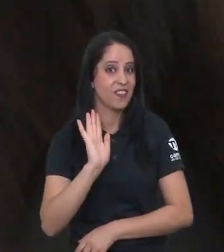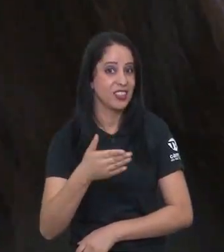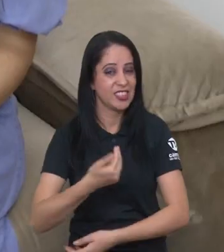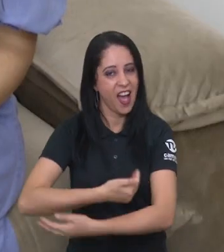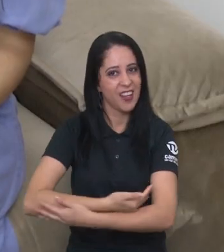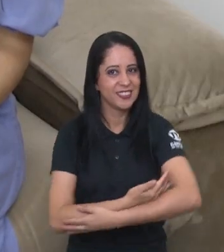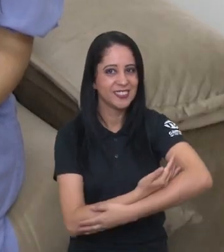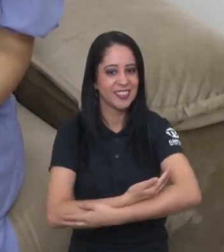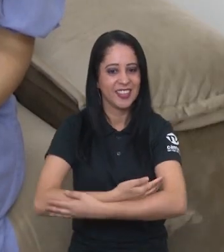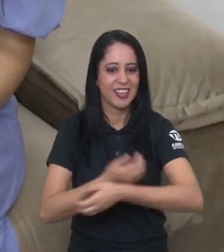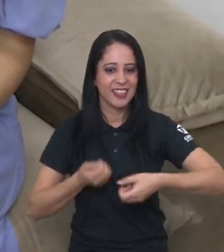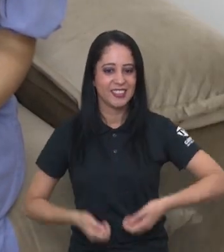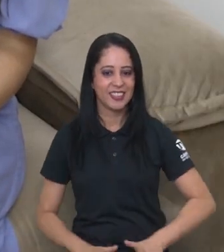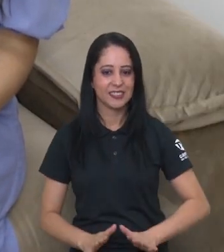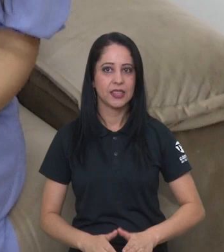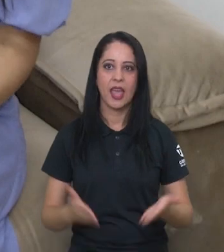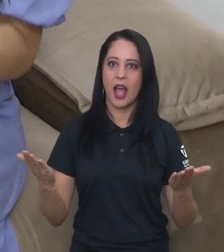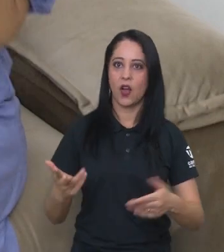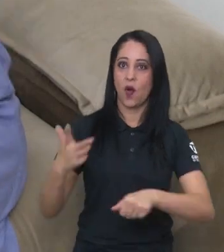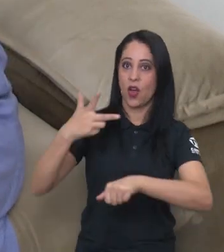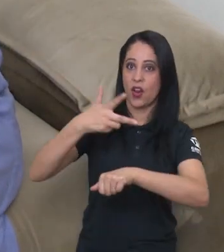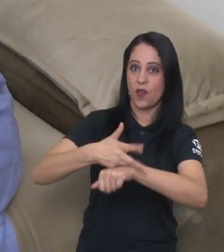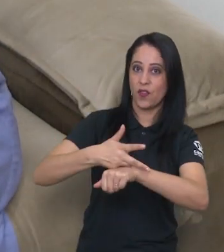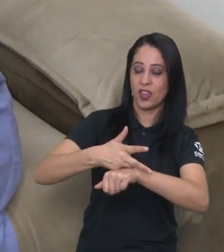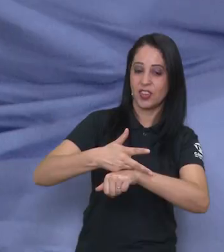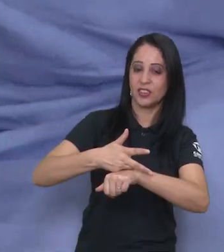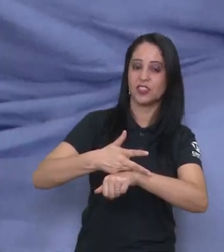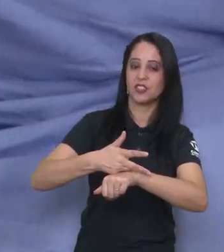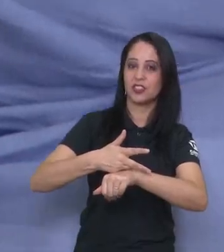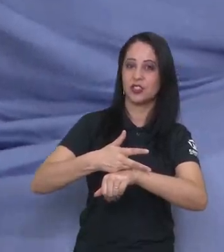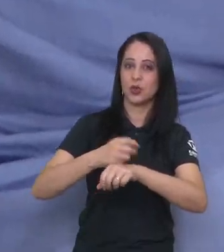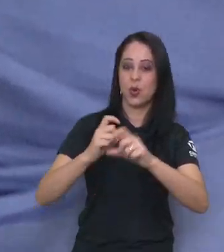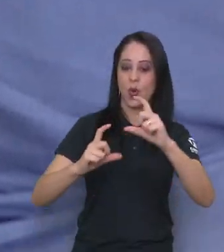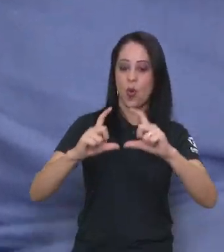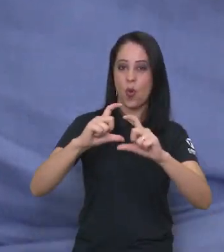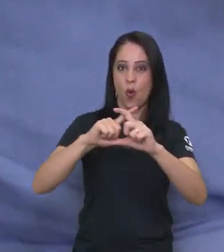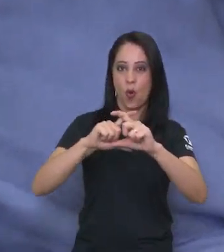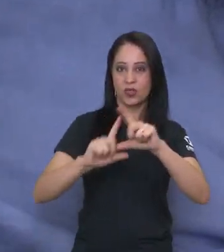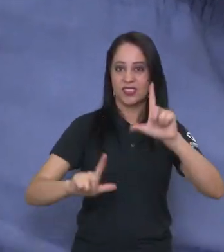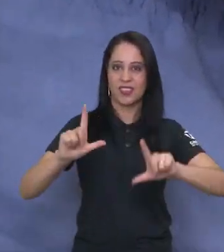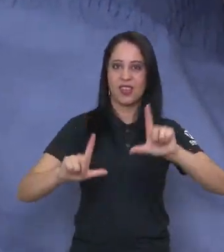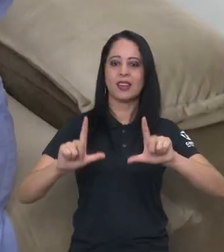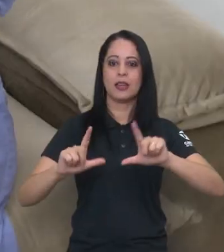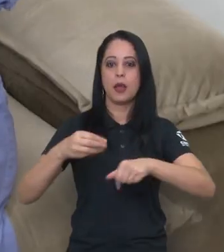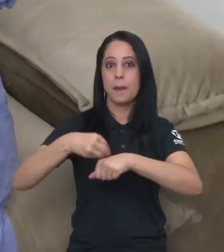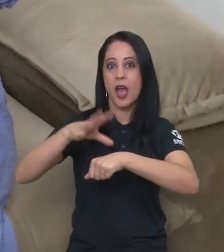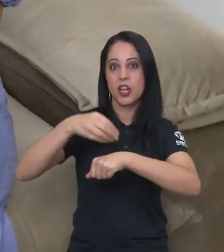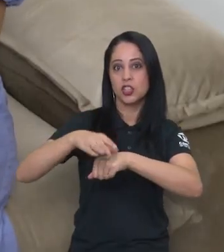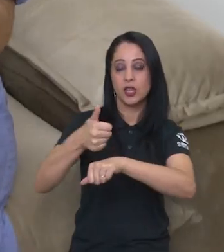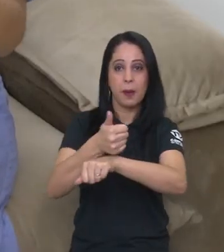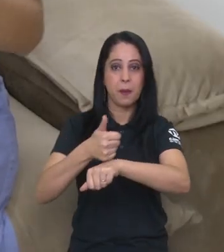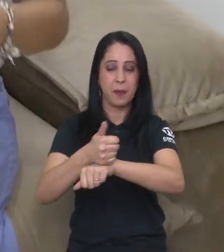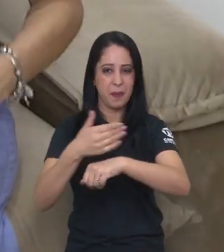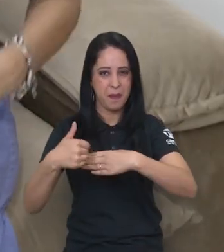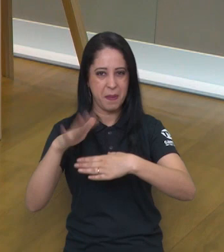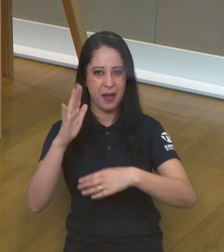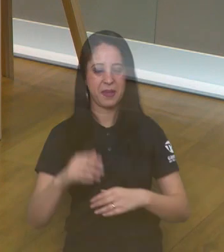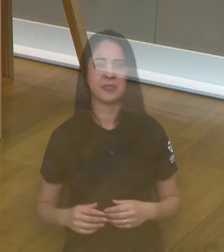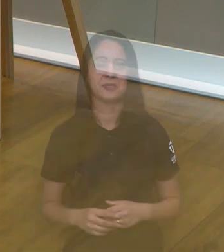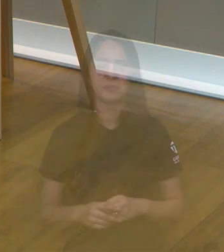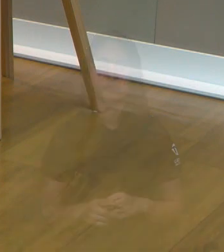colo. Vamos agora para os estúdios da TV Câmara pegar mais dicas com uma especialista em reprodução humana.